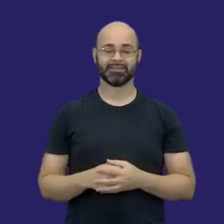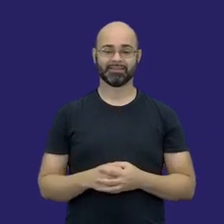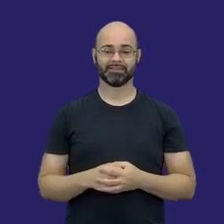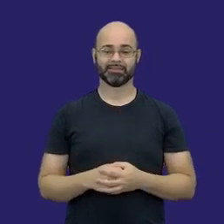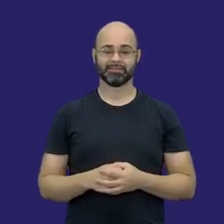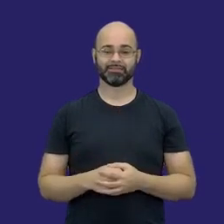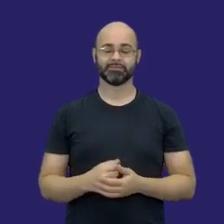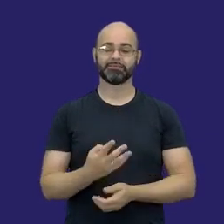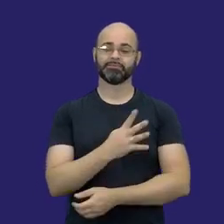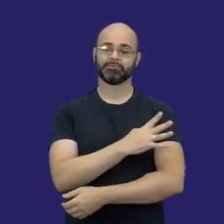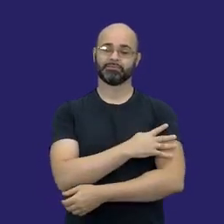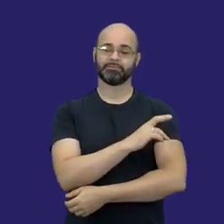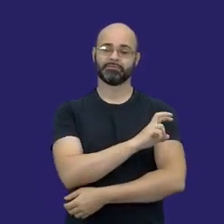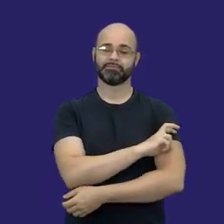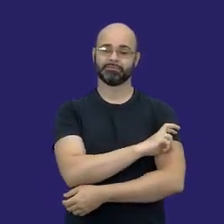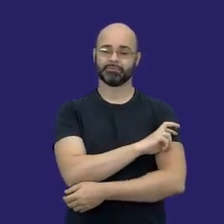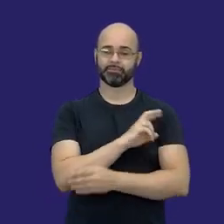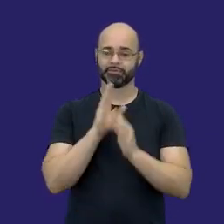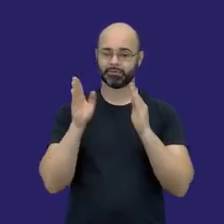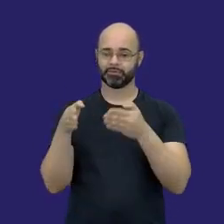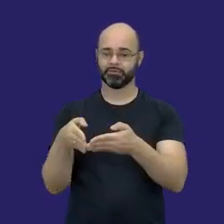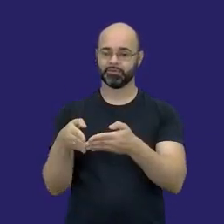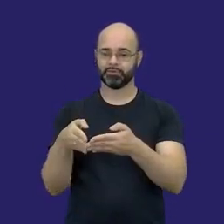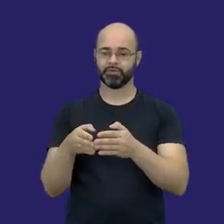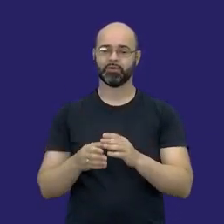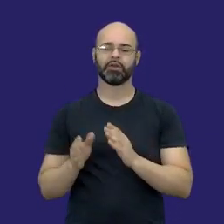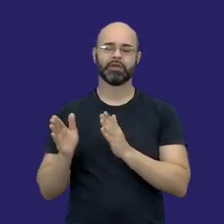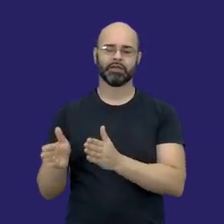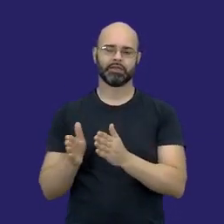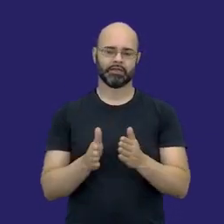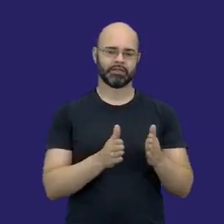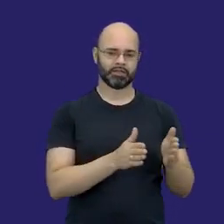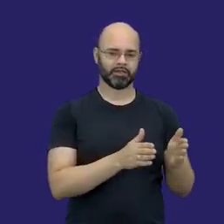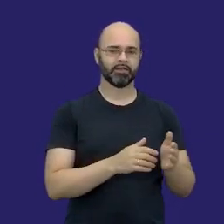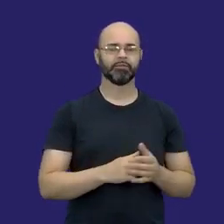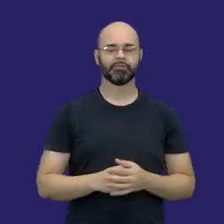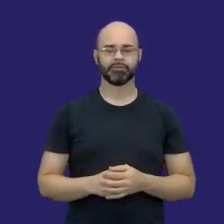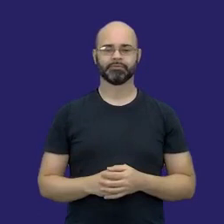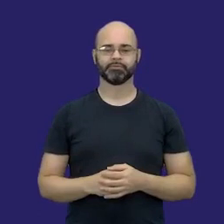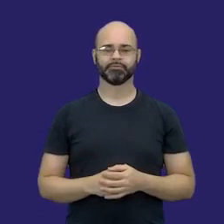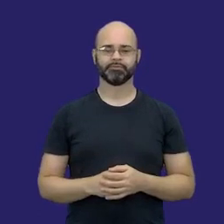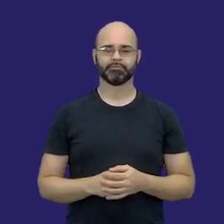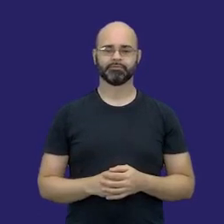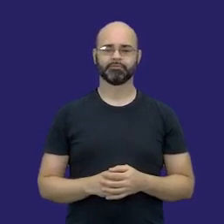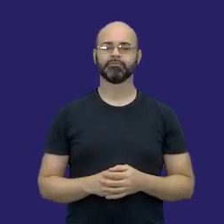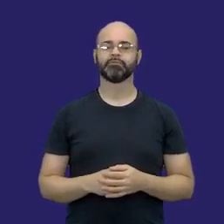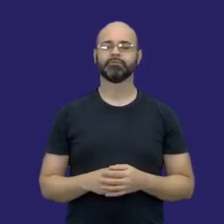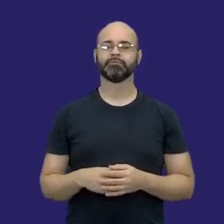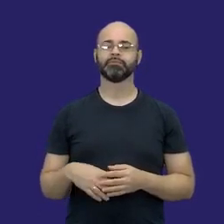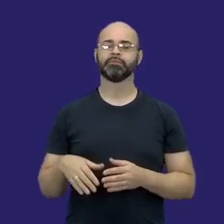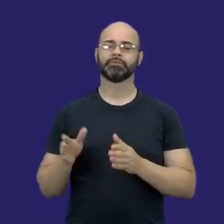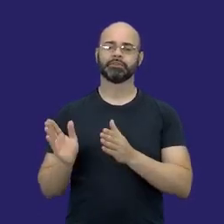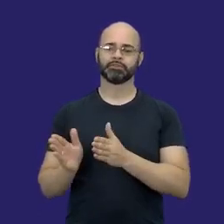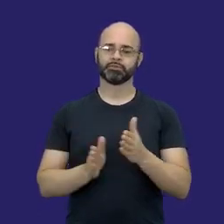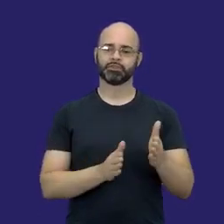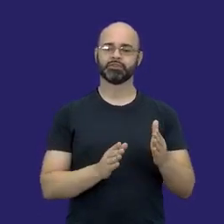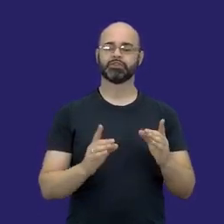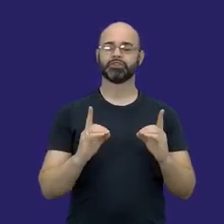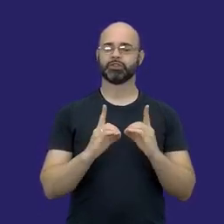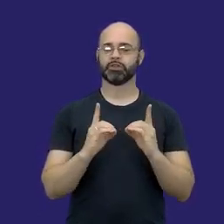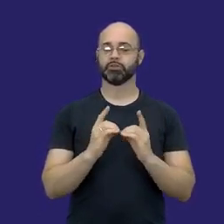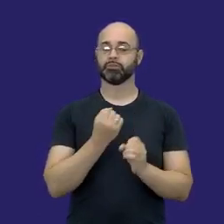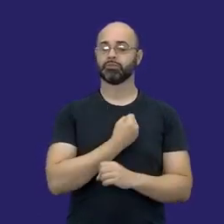e quinto anos, portanto, uma formação de etapa, que se refere à sequência didática número